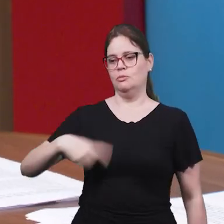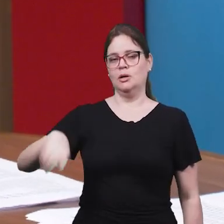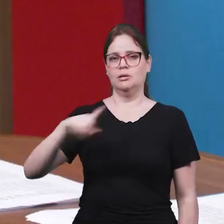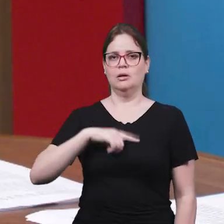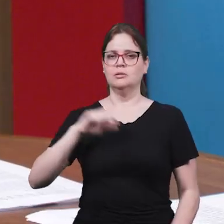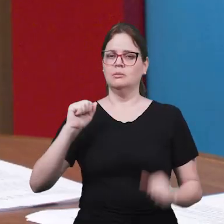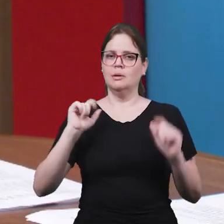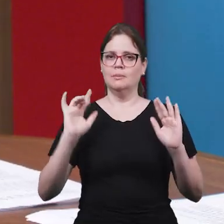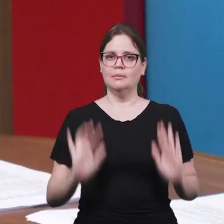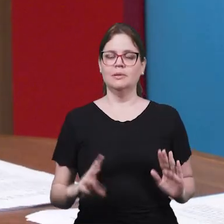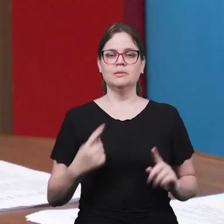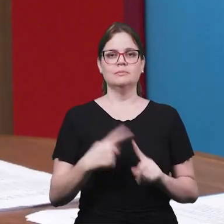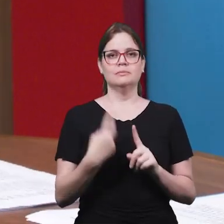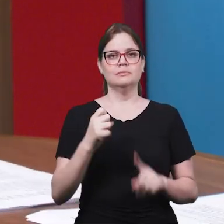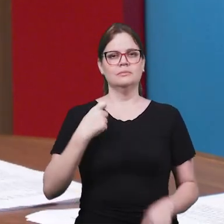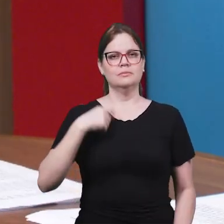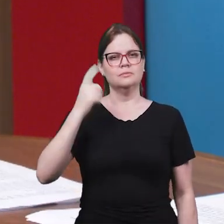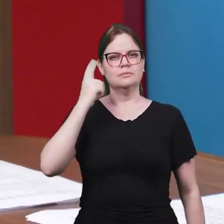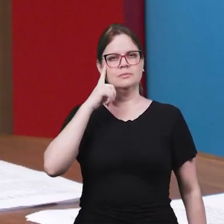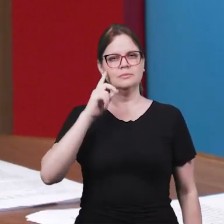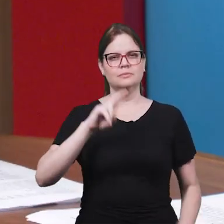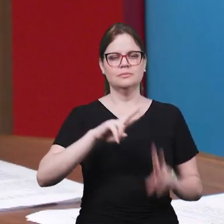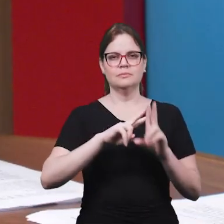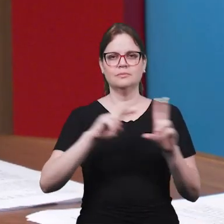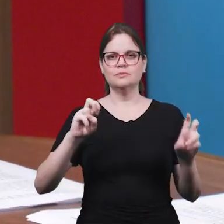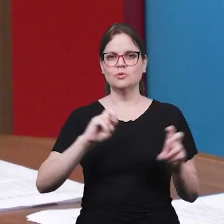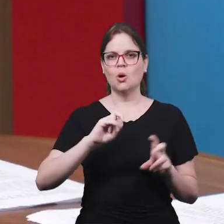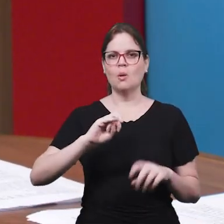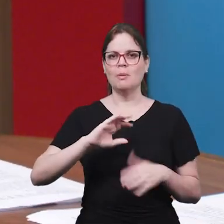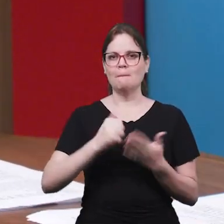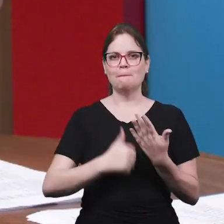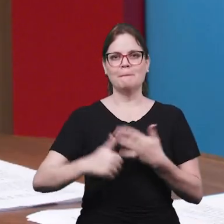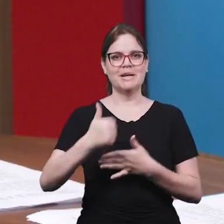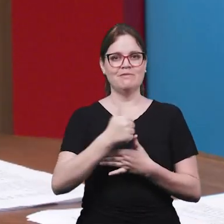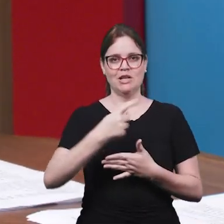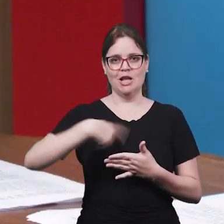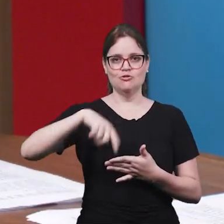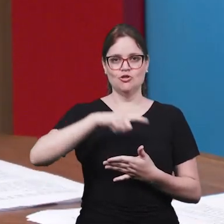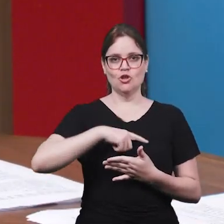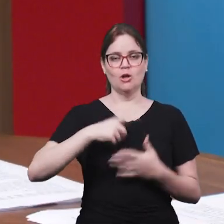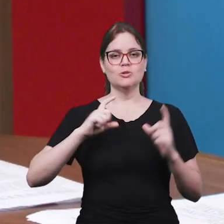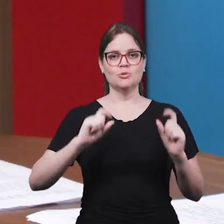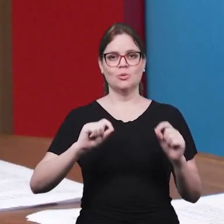Porque nós pensarmos no privilégio que é nós ensinarmos as